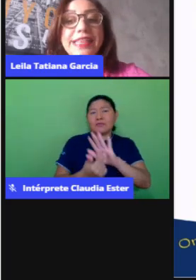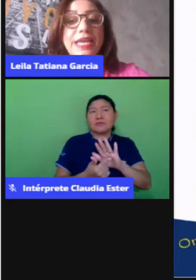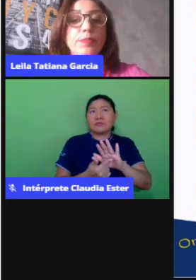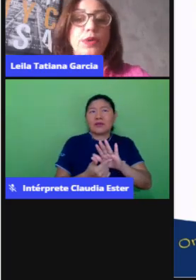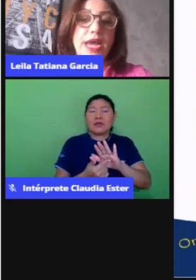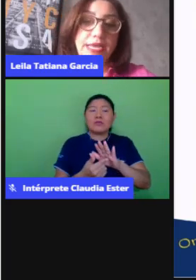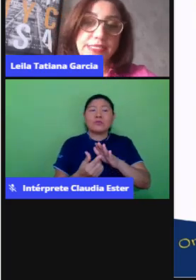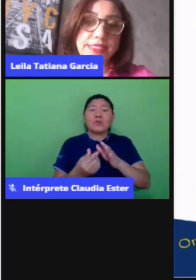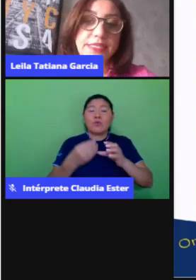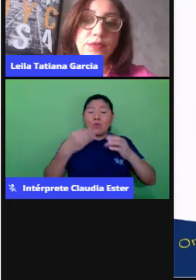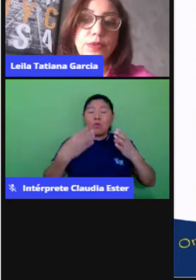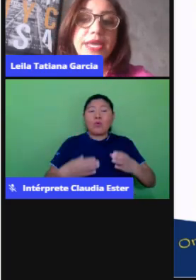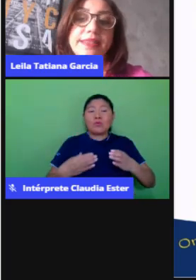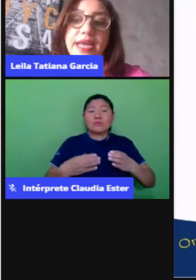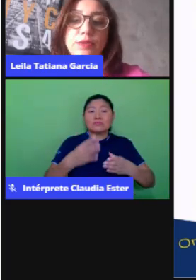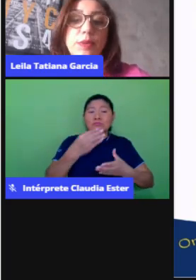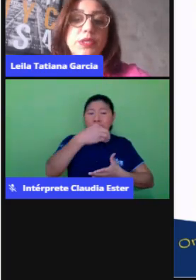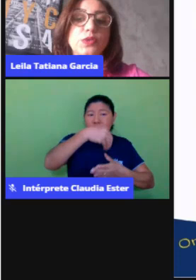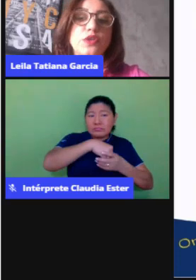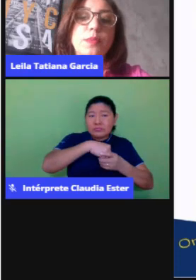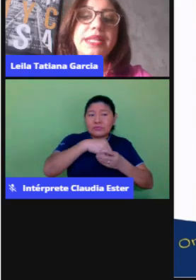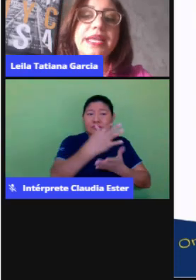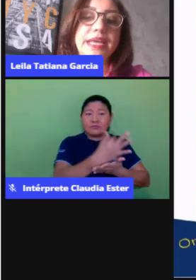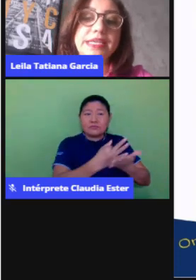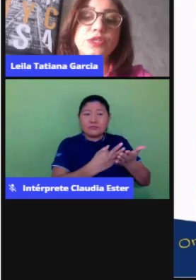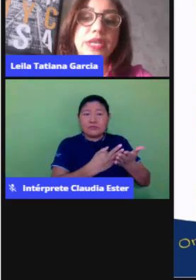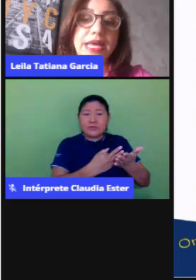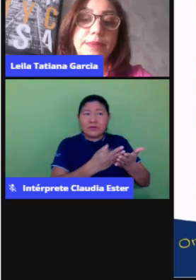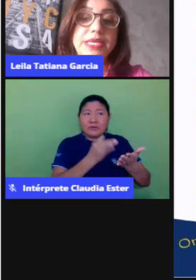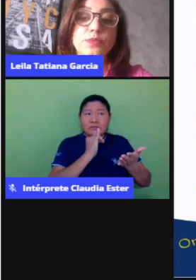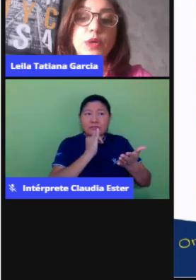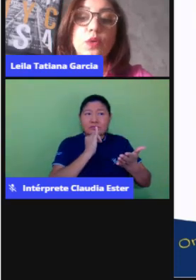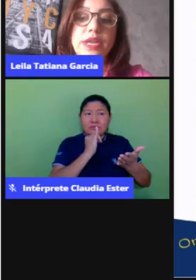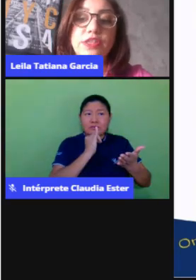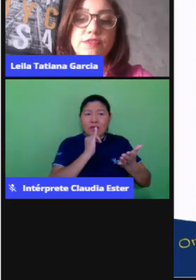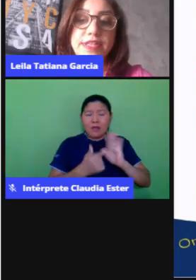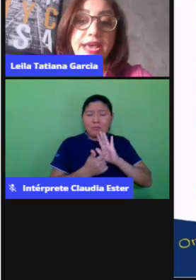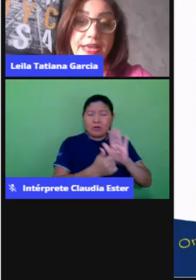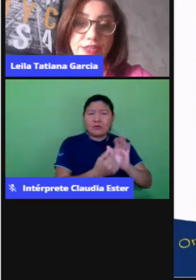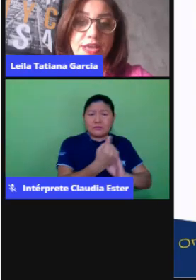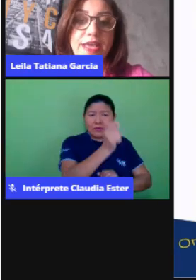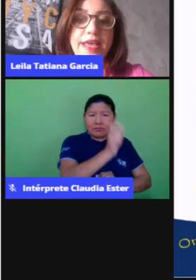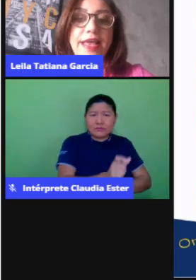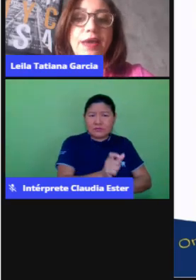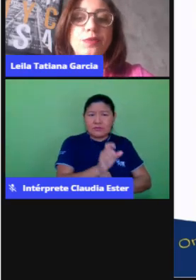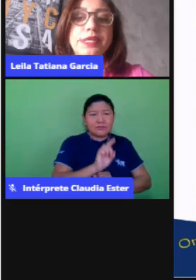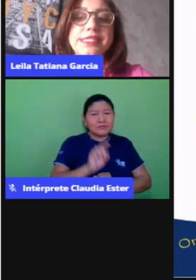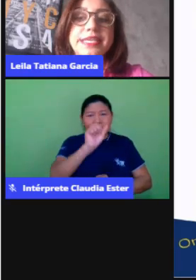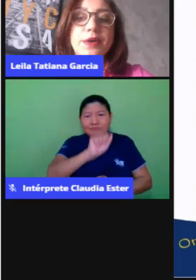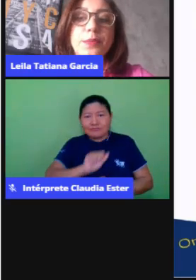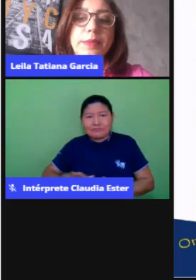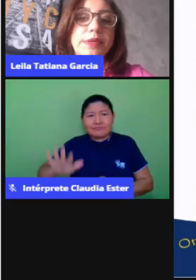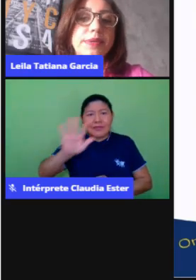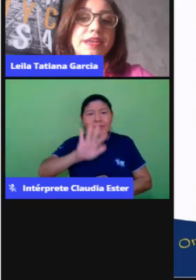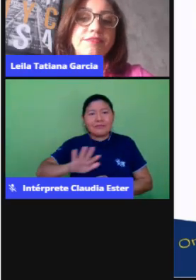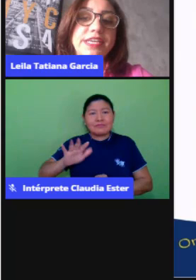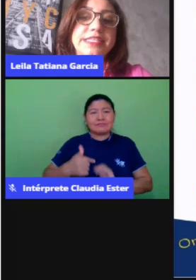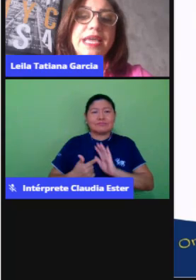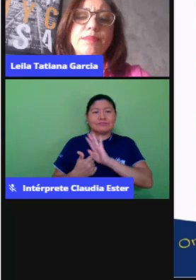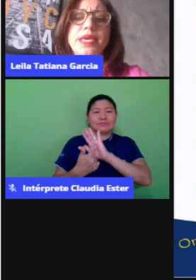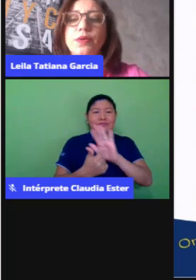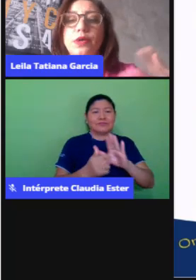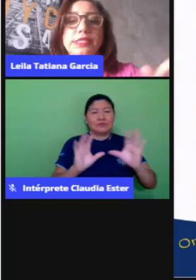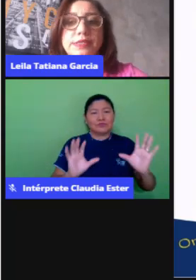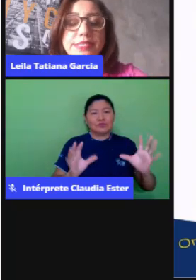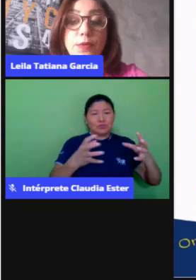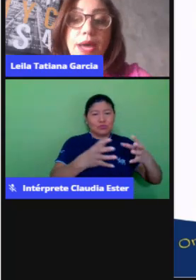textos atemporais. Então, não retrata uma pessoa de maneira isolada, mas uma coletividade. Ela aconteceu pela primeira vez